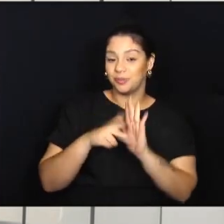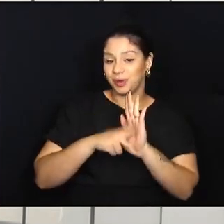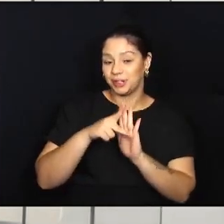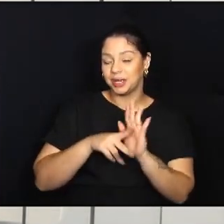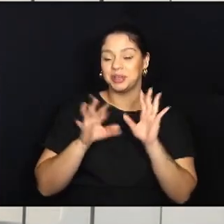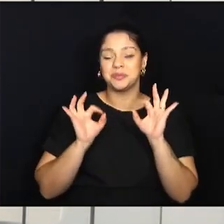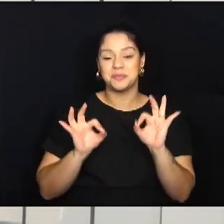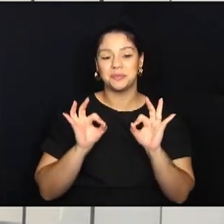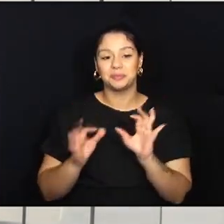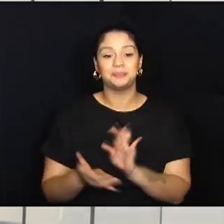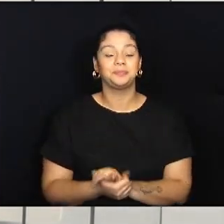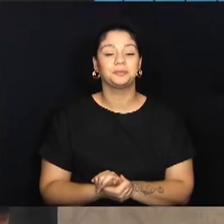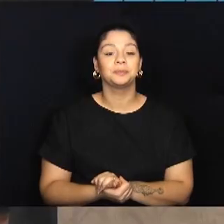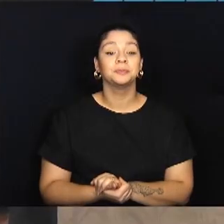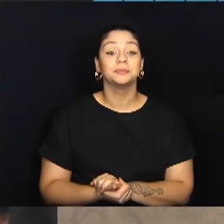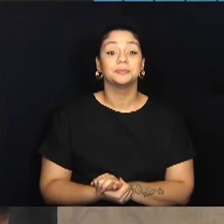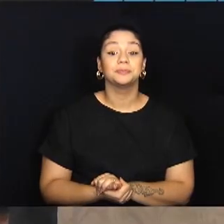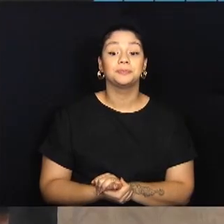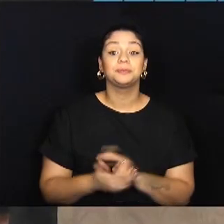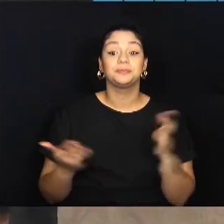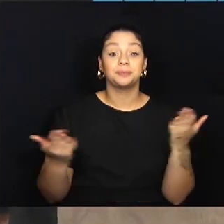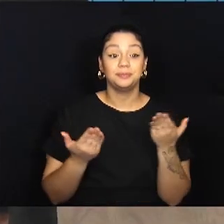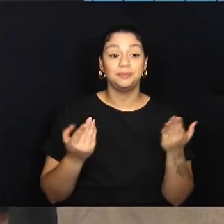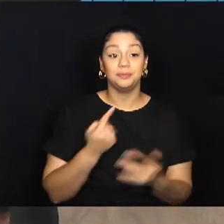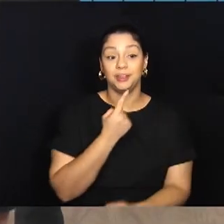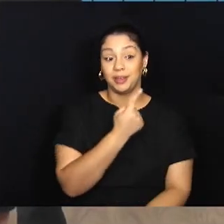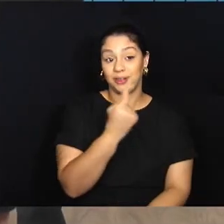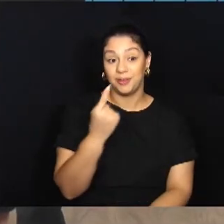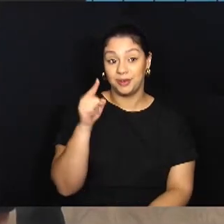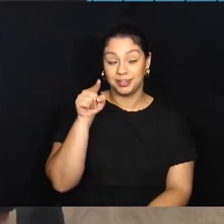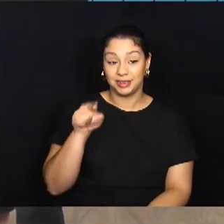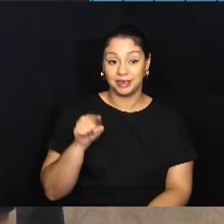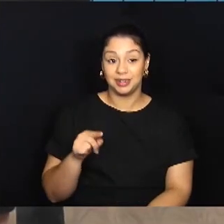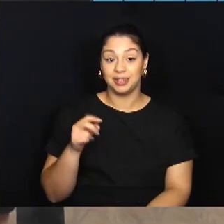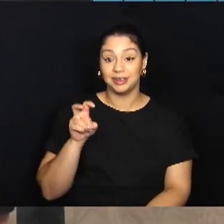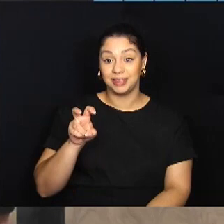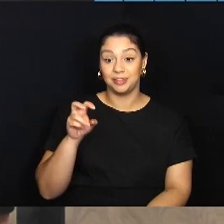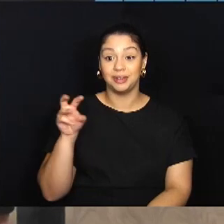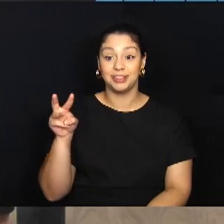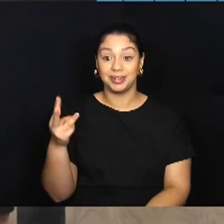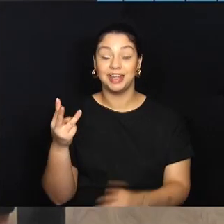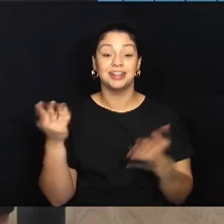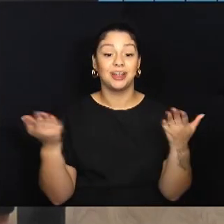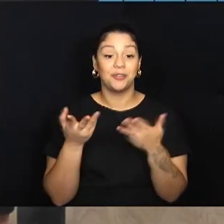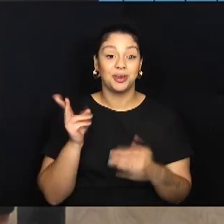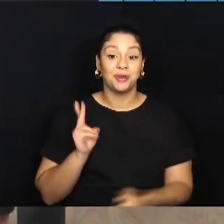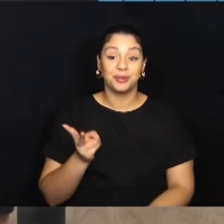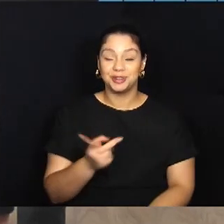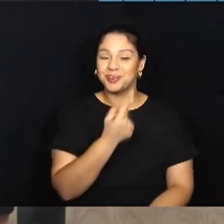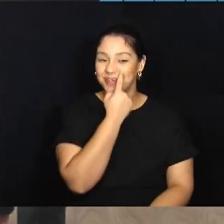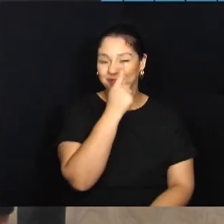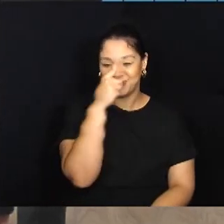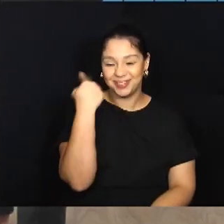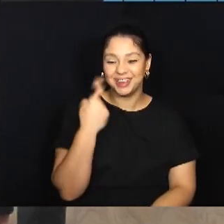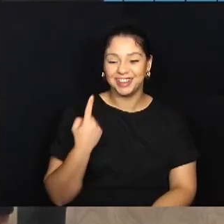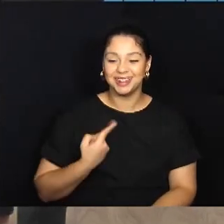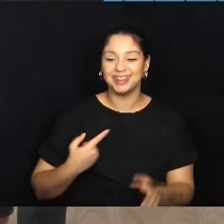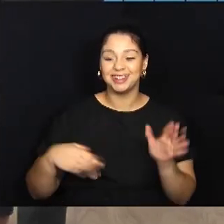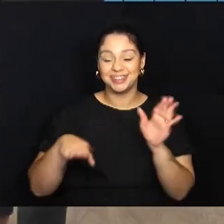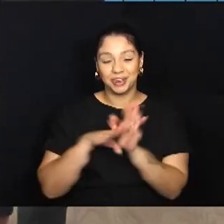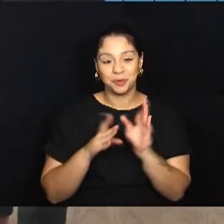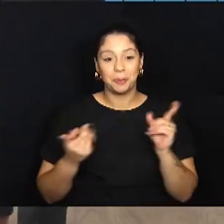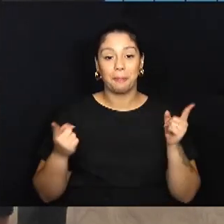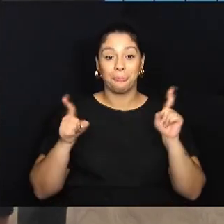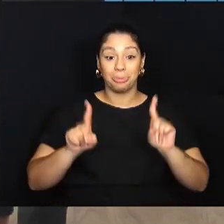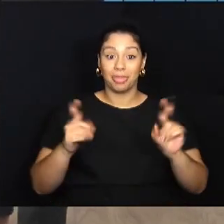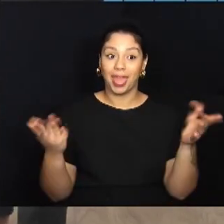bacana. 11 horas mais 53 minutos, a gente segue aqui com o nosso Câmara Total ao vivo. Mirna Abreu está nos nossos estúdios, então é hora